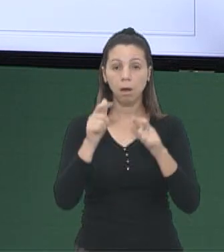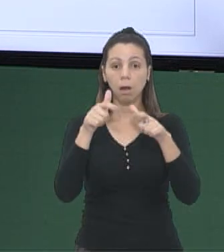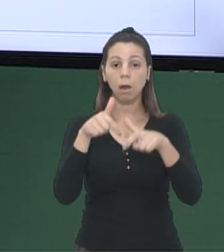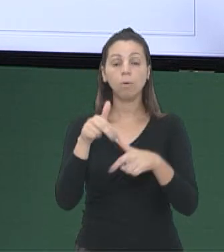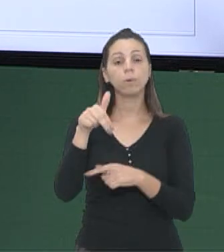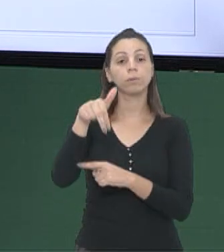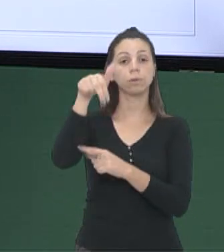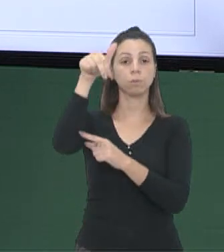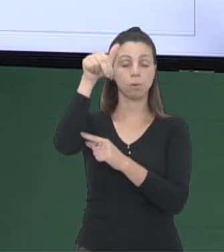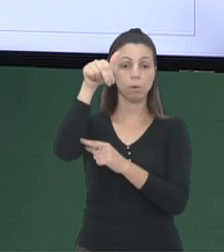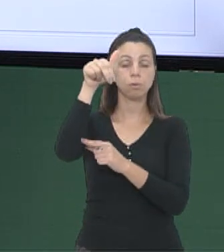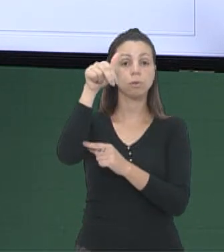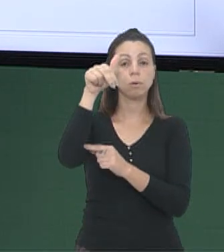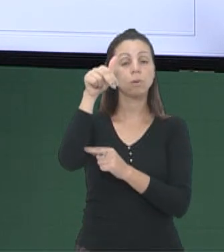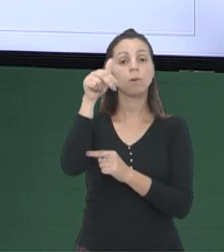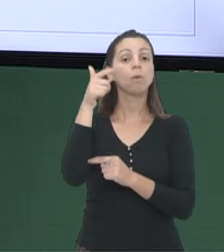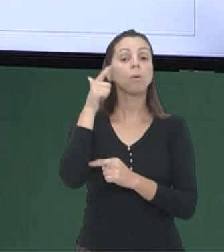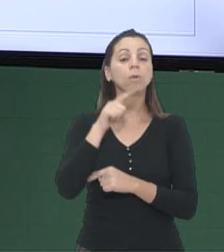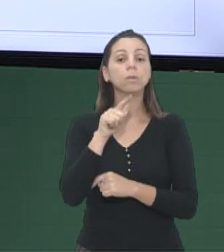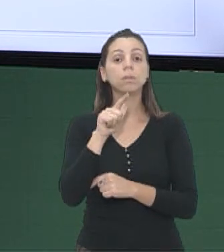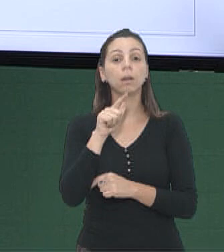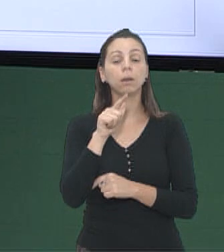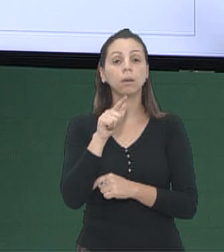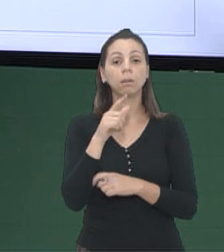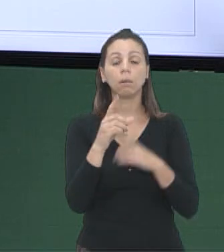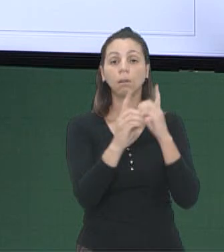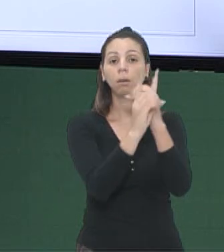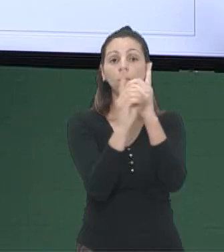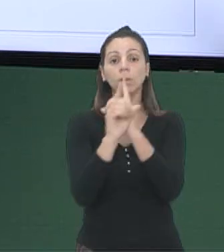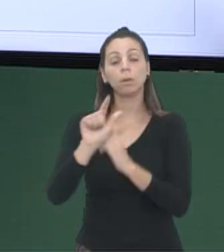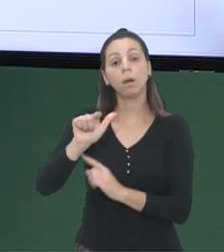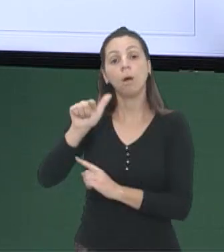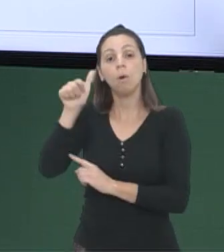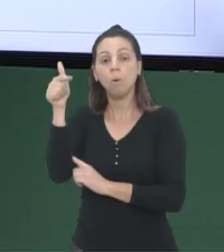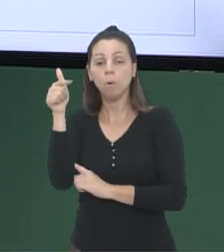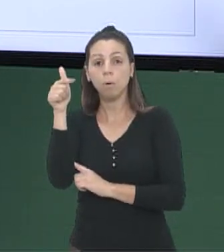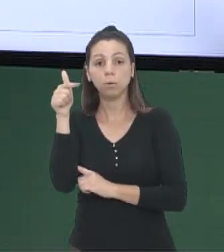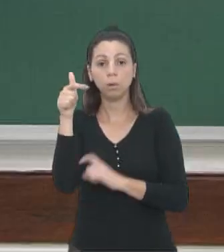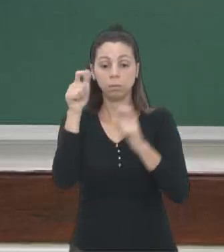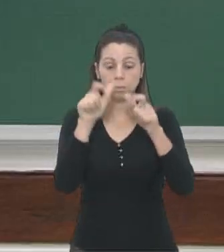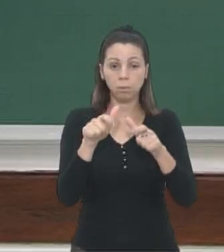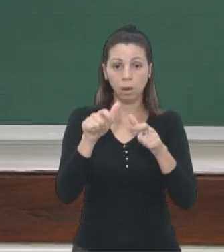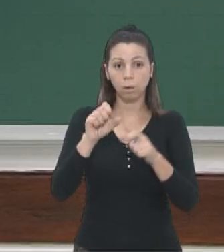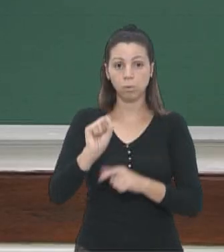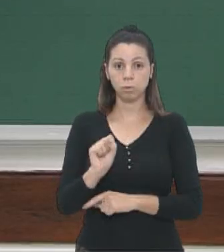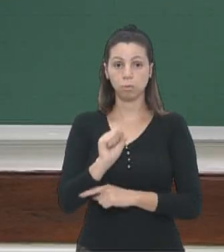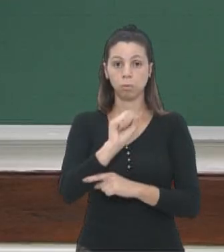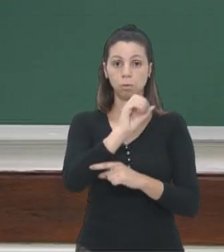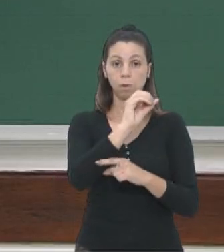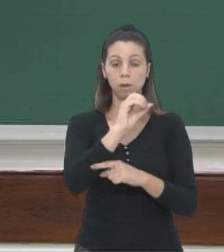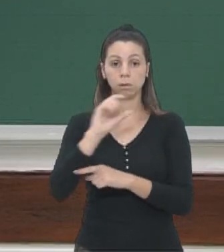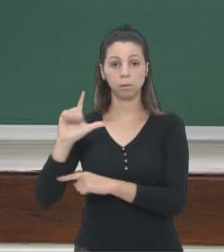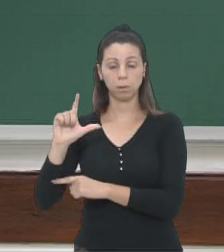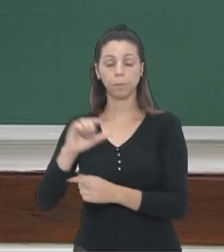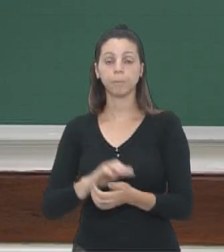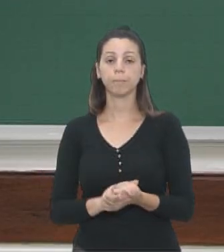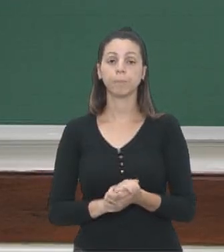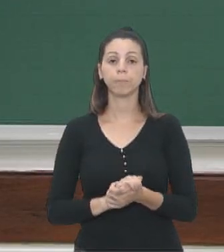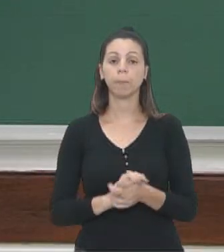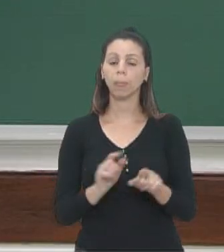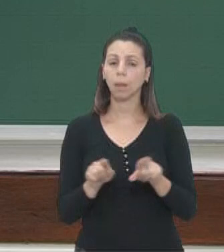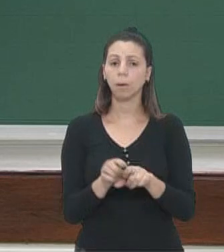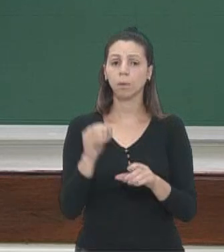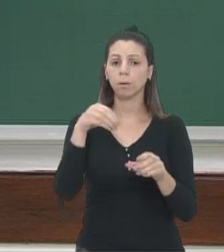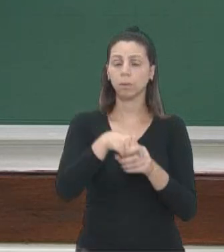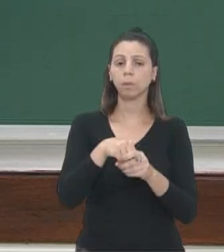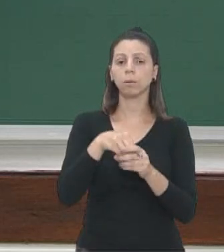as outras direções, outros pontos cardeais, colaterais e subcolaterais. E aí nós temos dentro do nosso mapa,